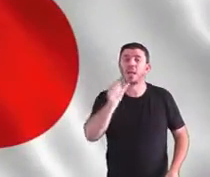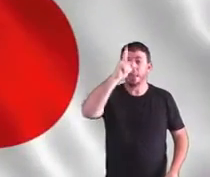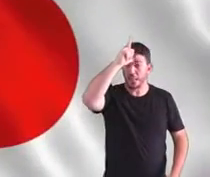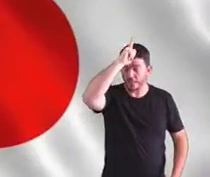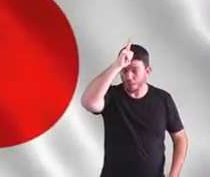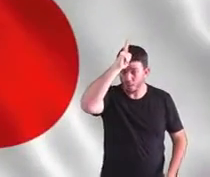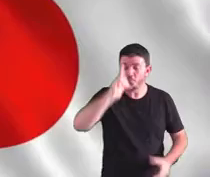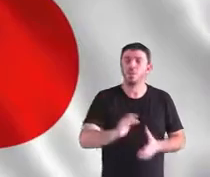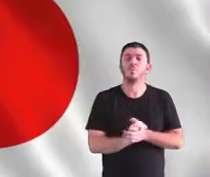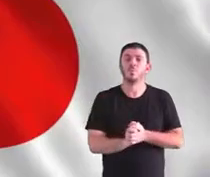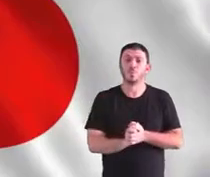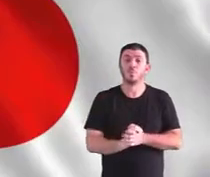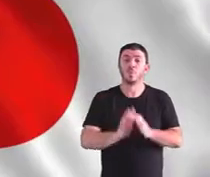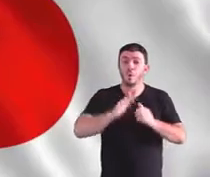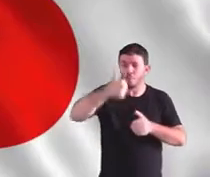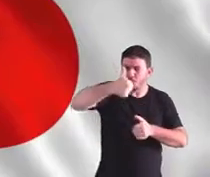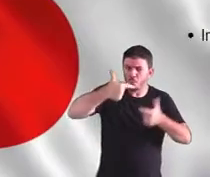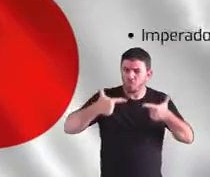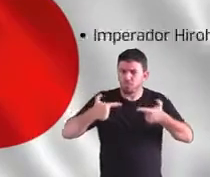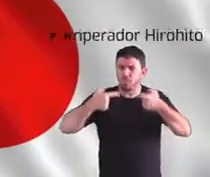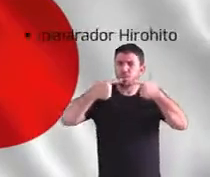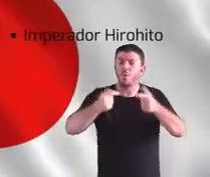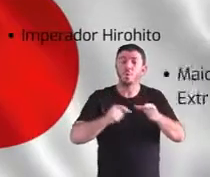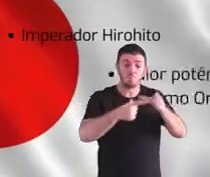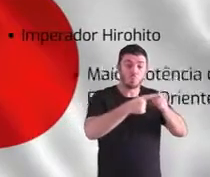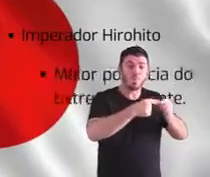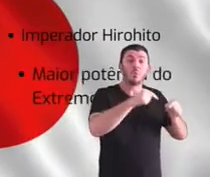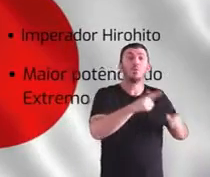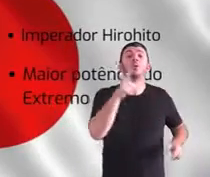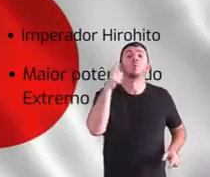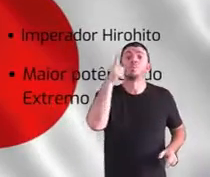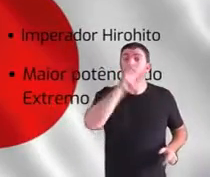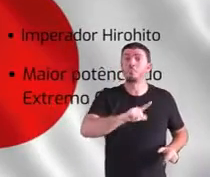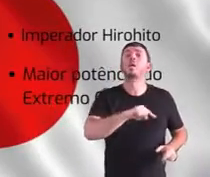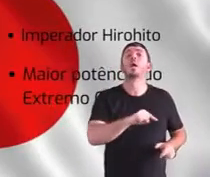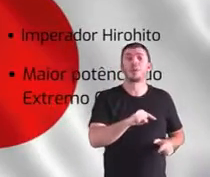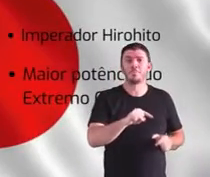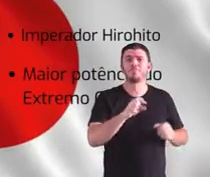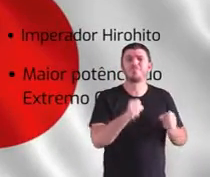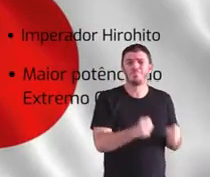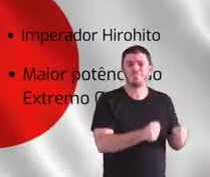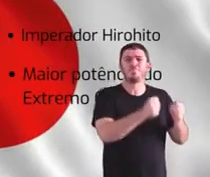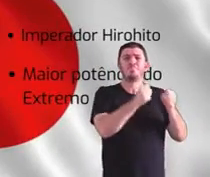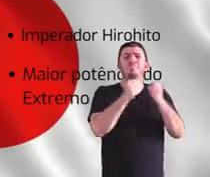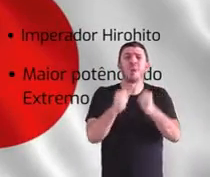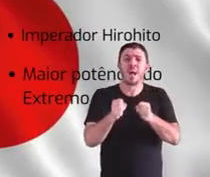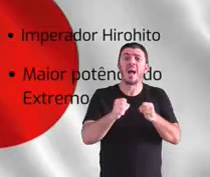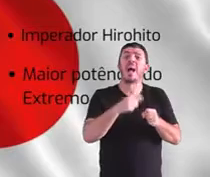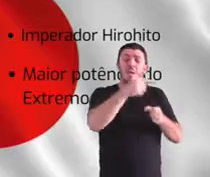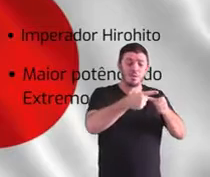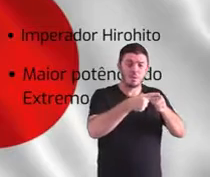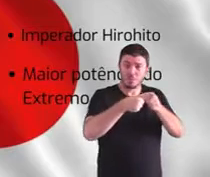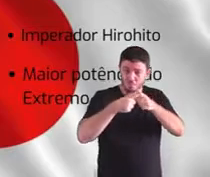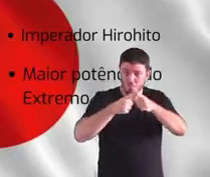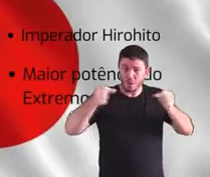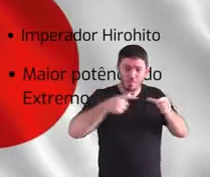O Japão saiu da Primeira Guerra Mundial como a maior potência militar do Extremo Oriente. A expansão japonesa esbarrava